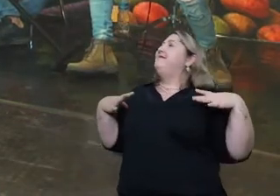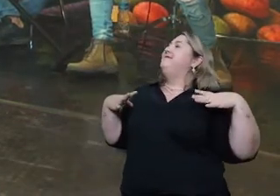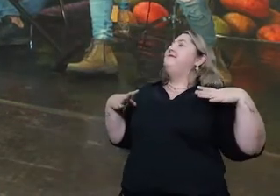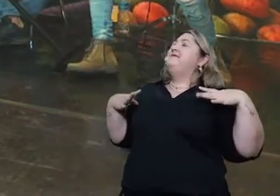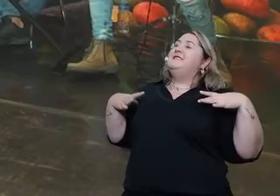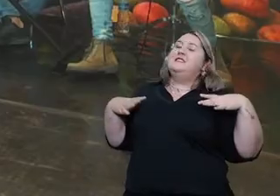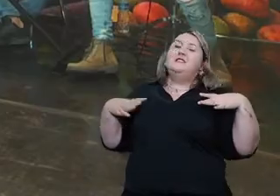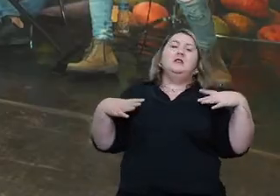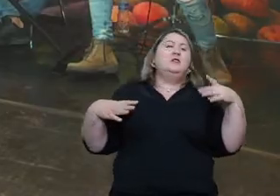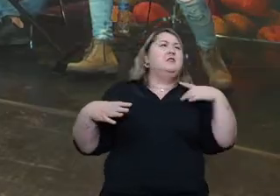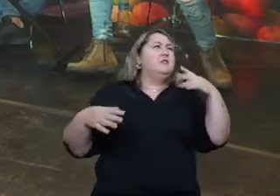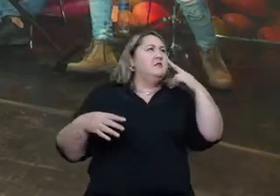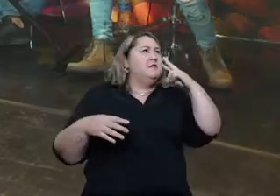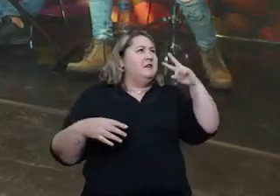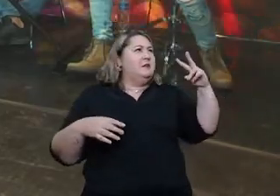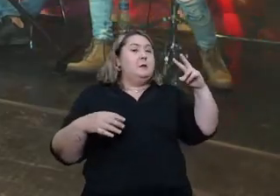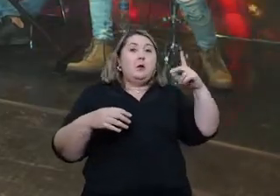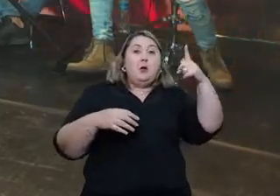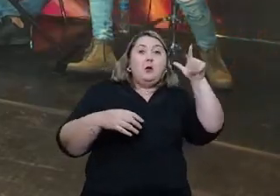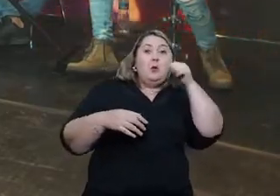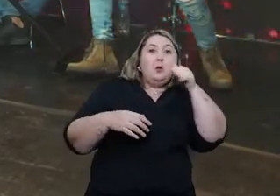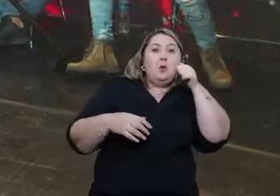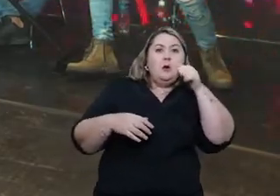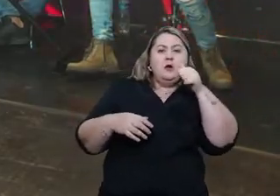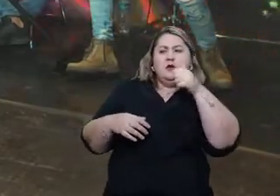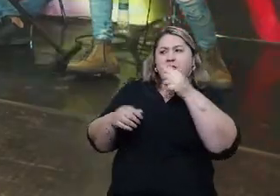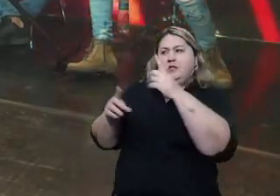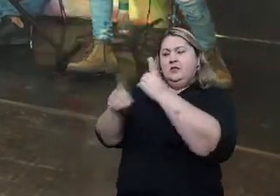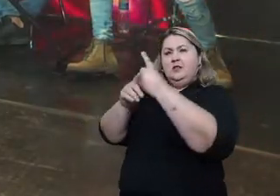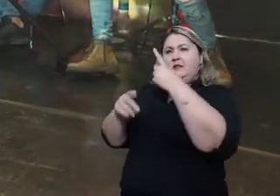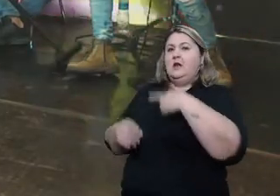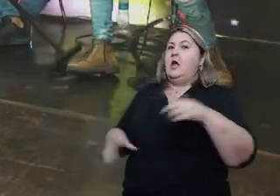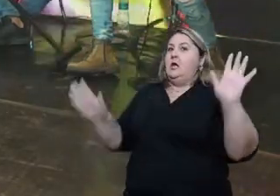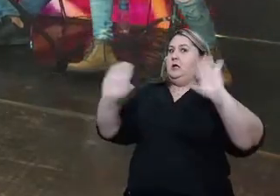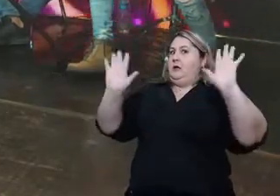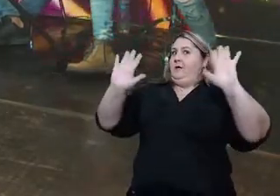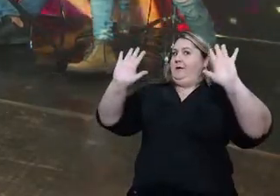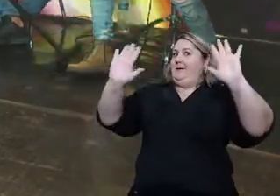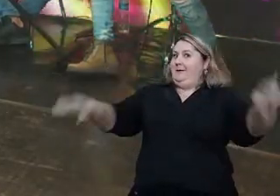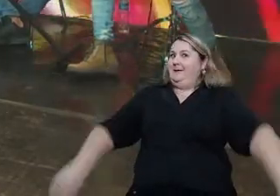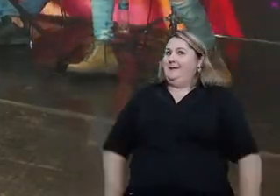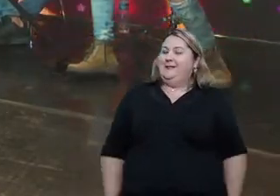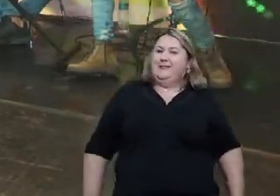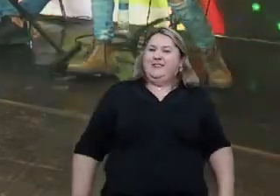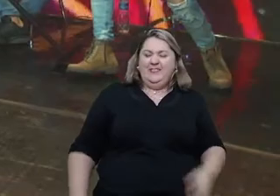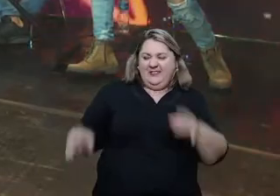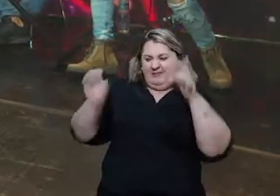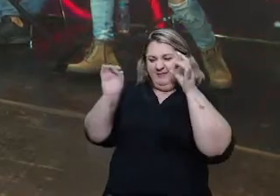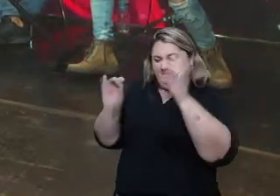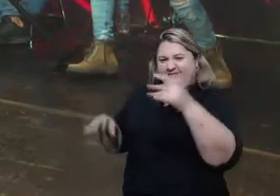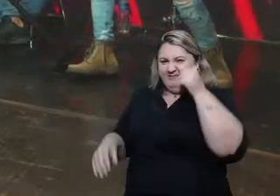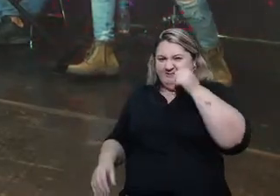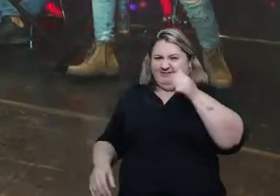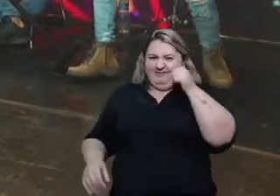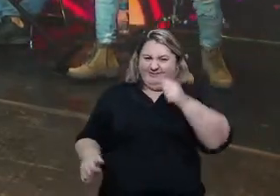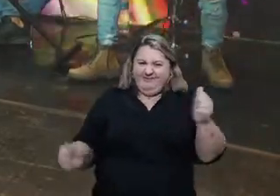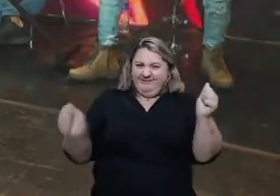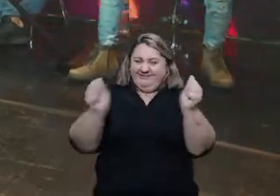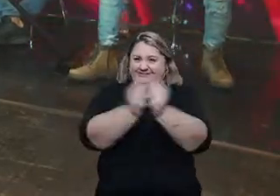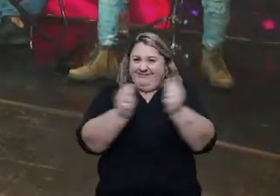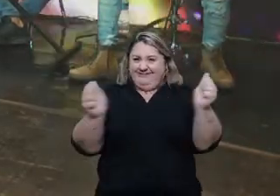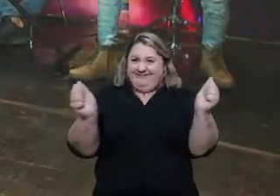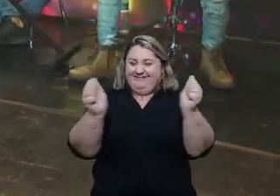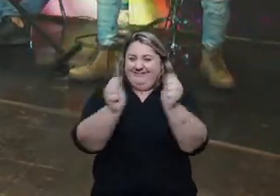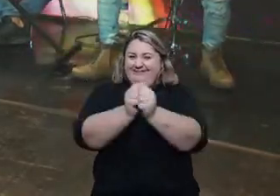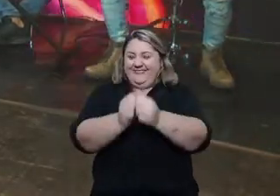boa? Pegando outra e vendo você ficar com outra pessoa. Não vou não, já te pensei a gata que